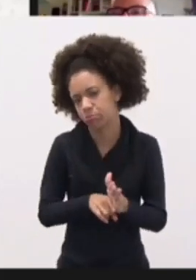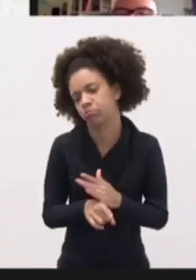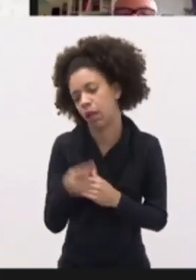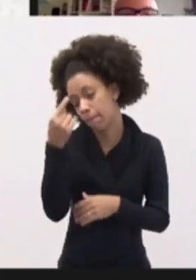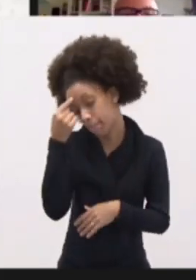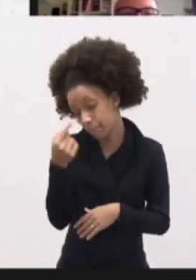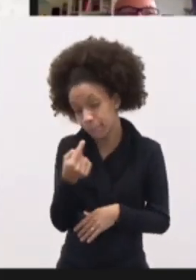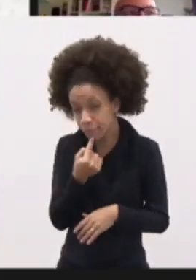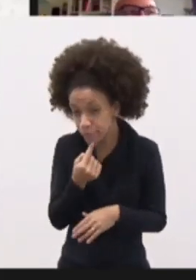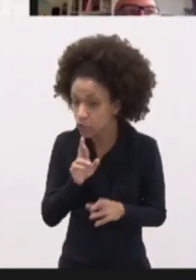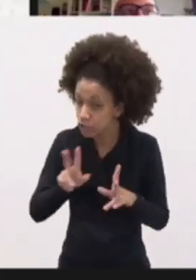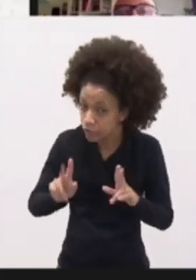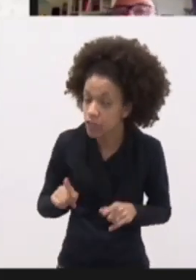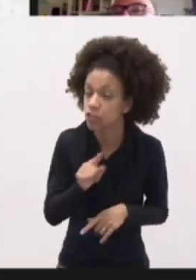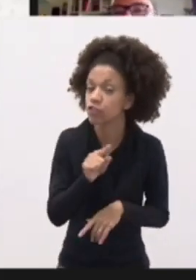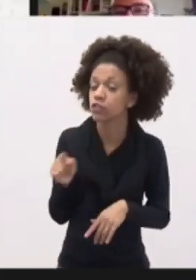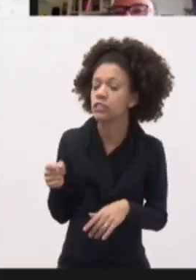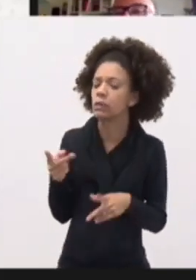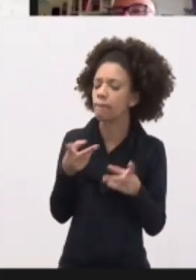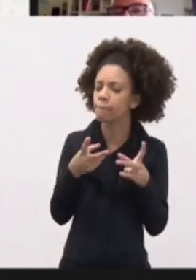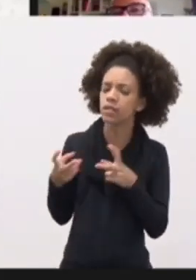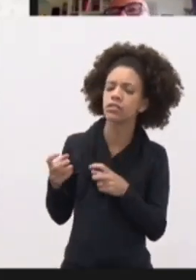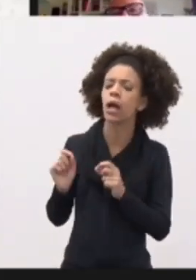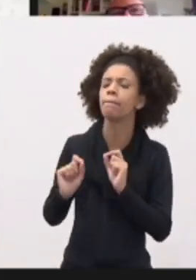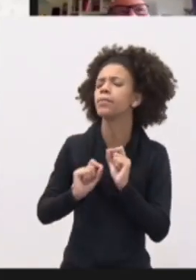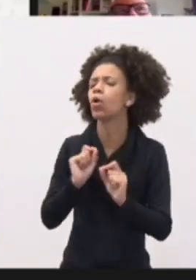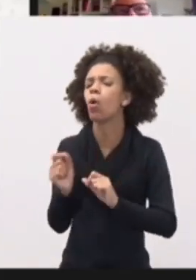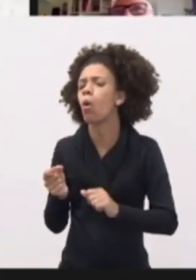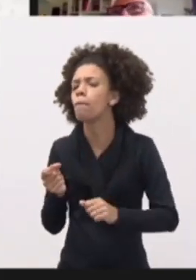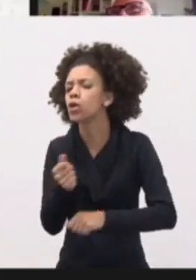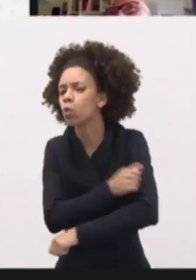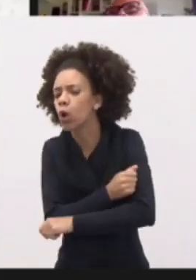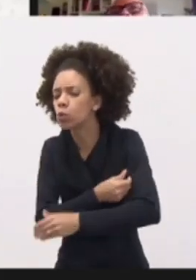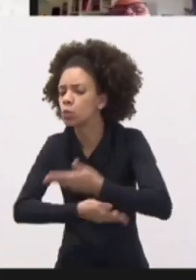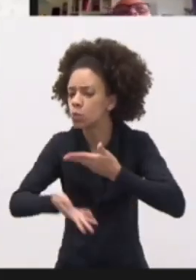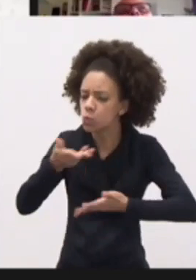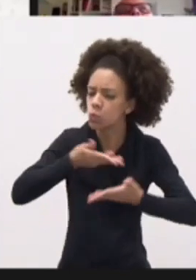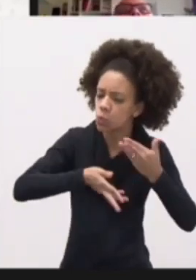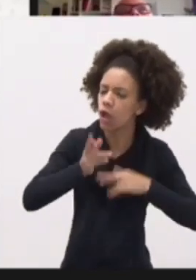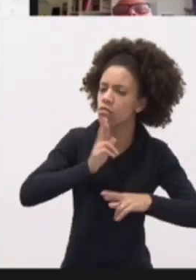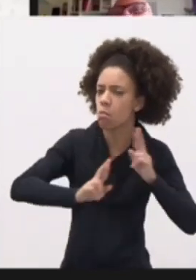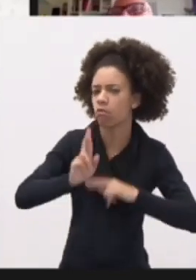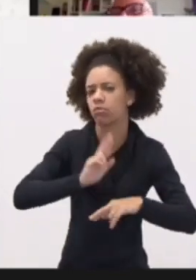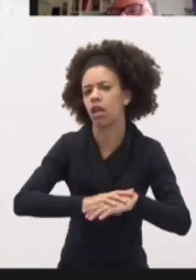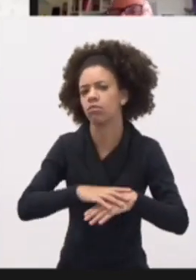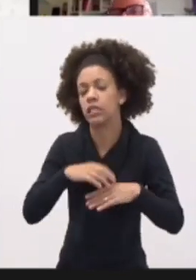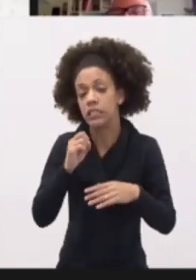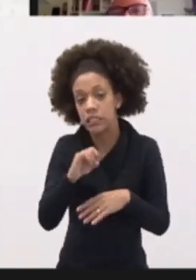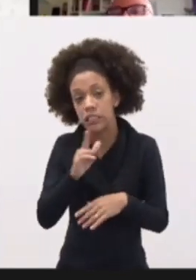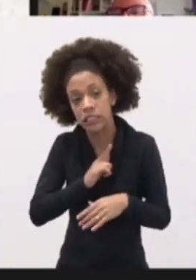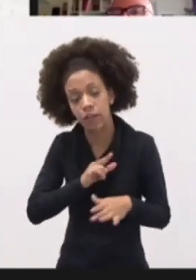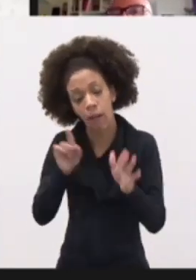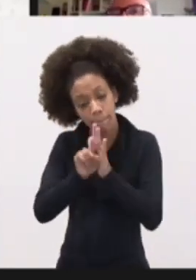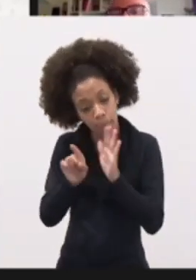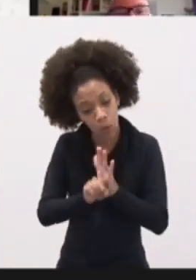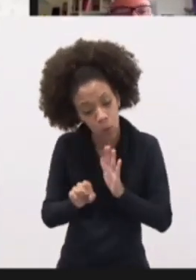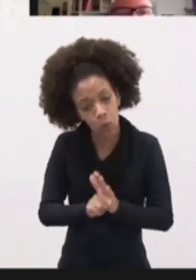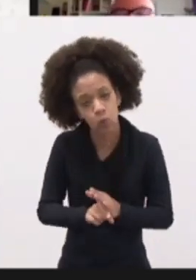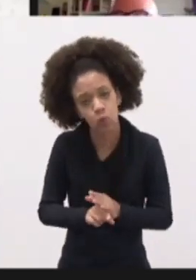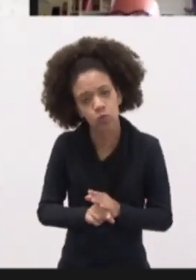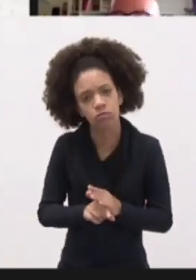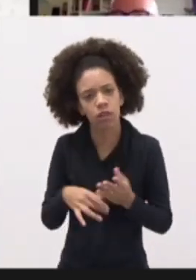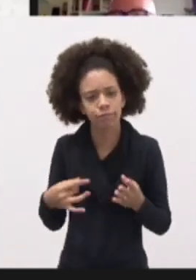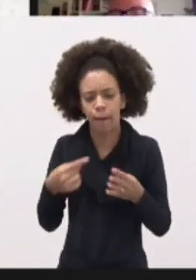diferentes de você ver a maneira como o aluno respondeu, se teve lá dentro perguntas com alternativas,